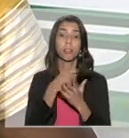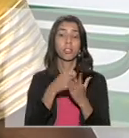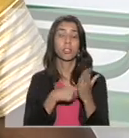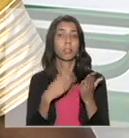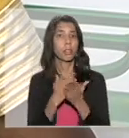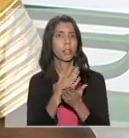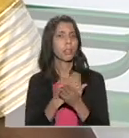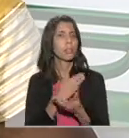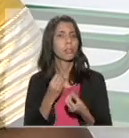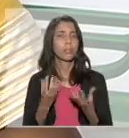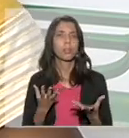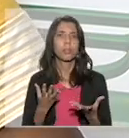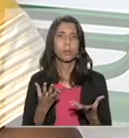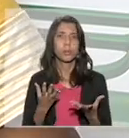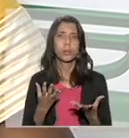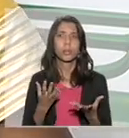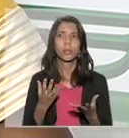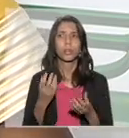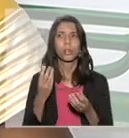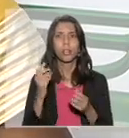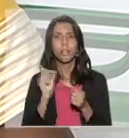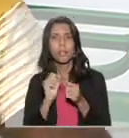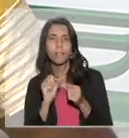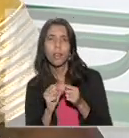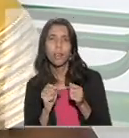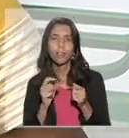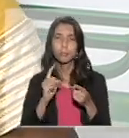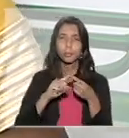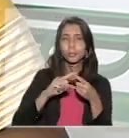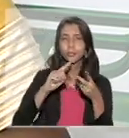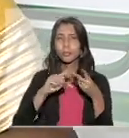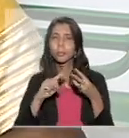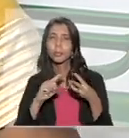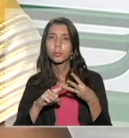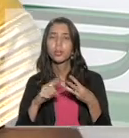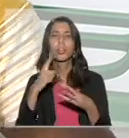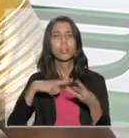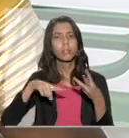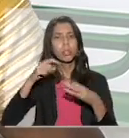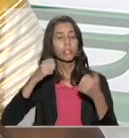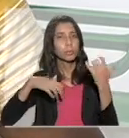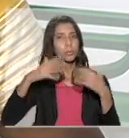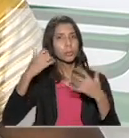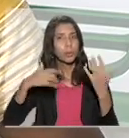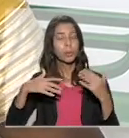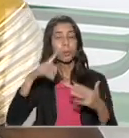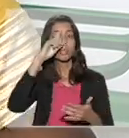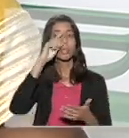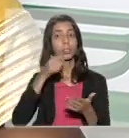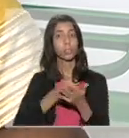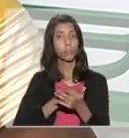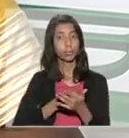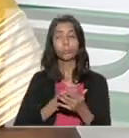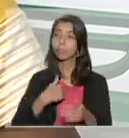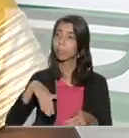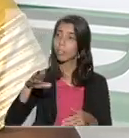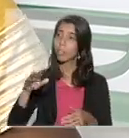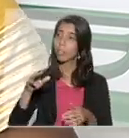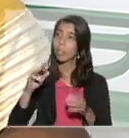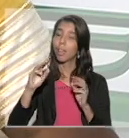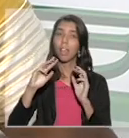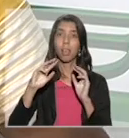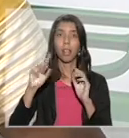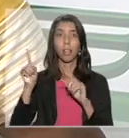queria escrever um livro. Como ele queria saber os passos de como se escrever. E a gente foi explicando para ele, a gente decidiu um dia levar ele